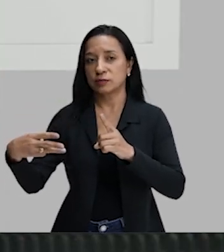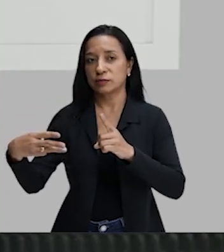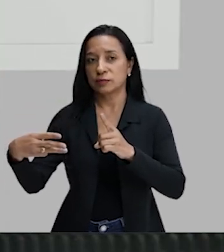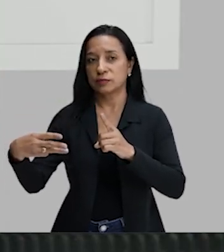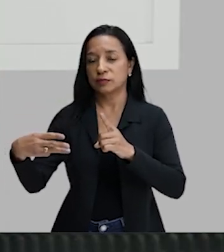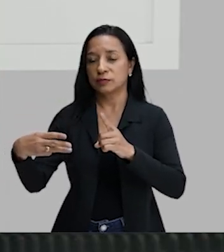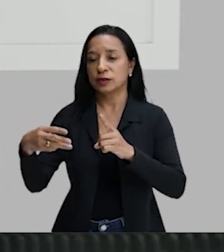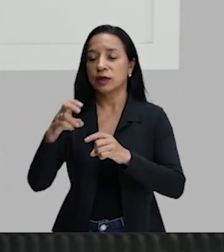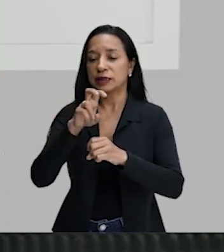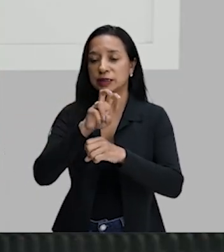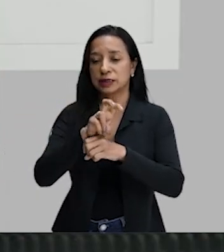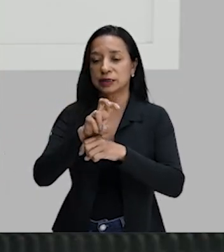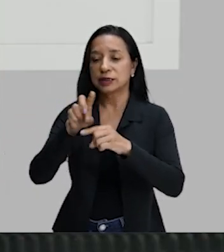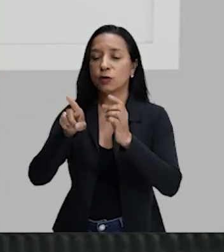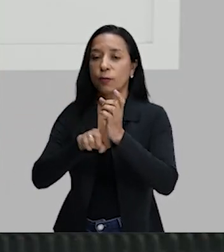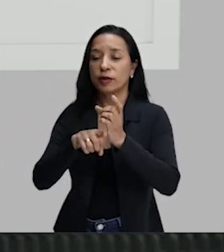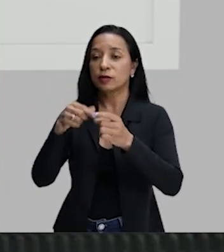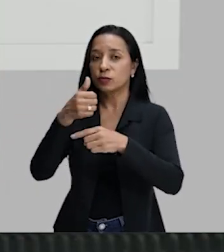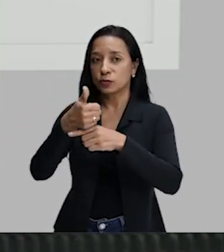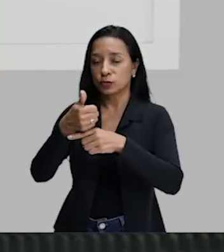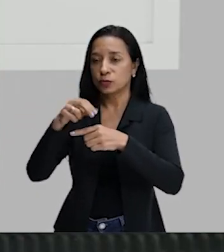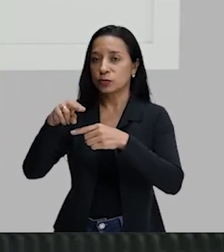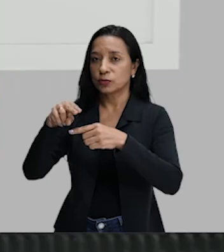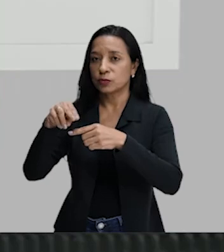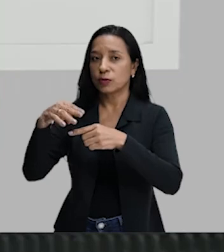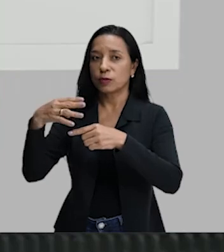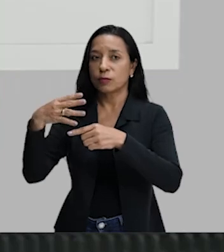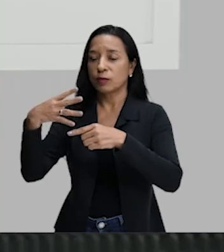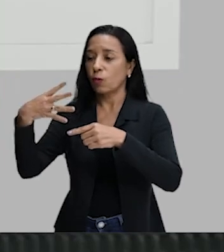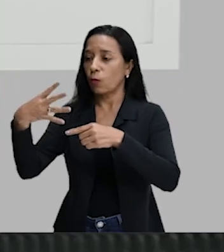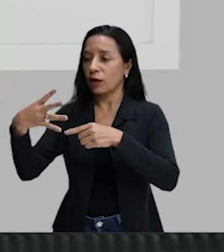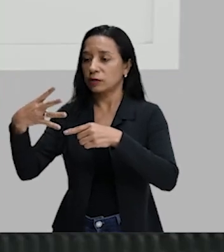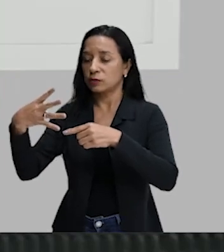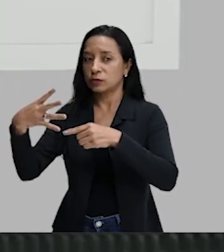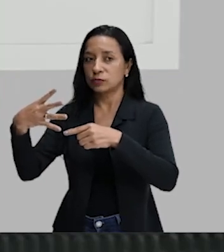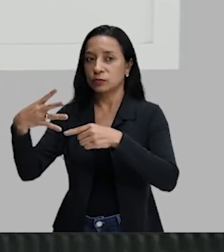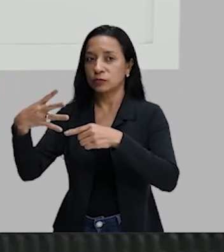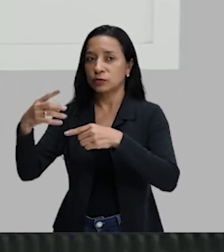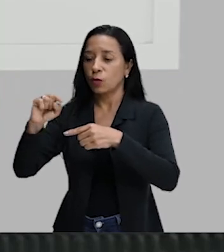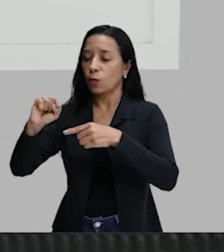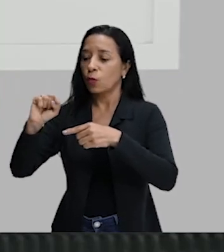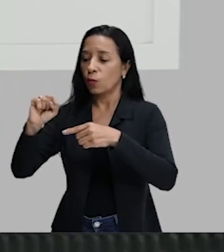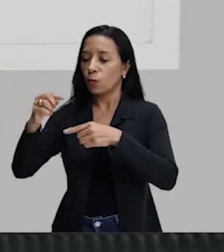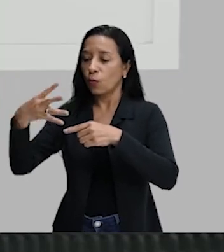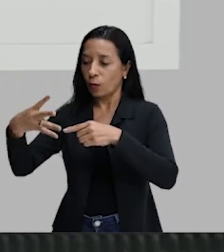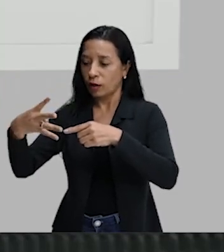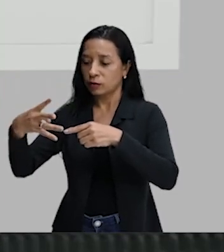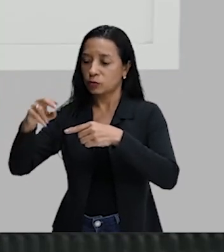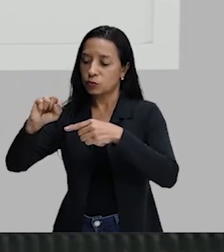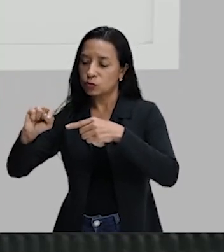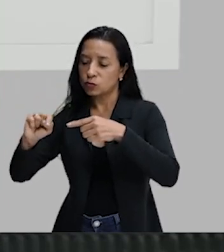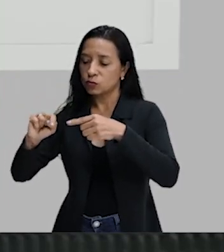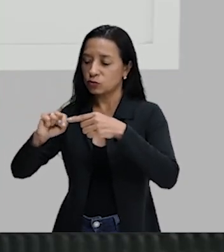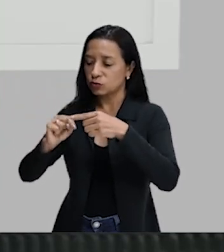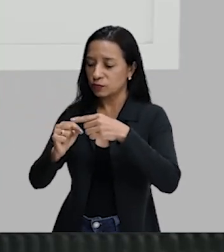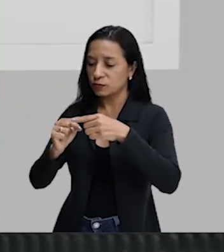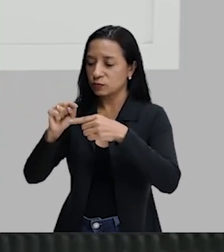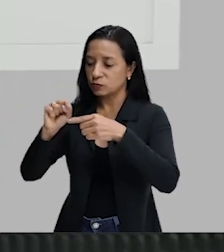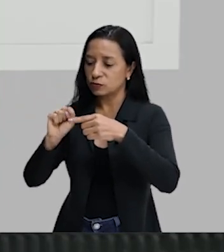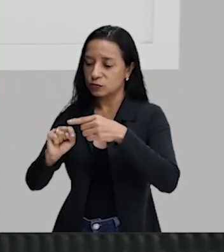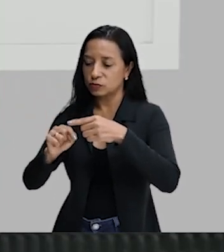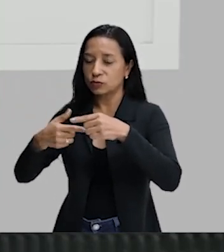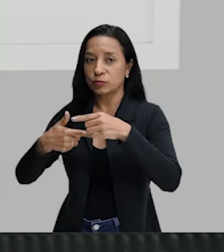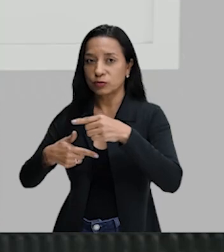dá 2. Então, esses são as raízes, né? Mas lembrando, por que eu preciso dessas raízes? Porque